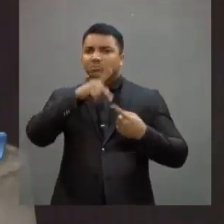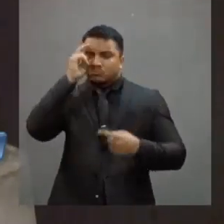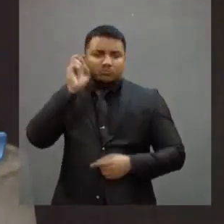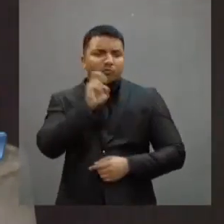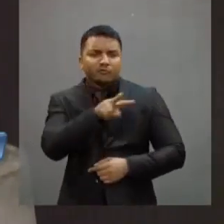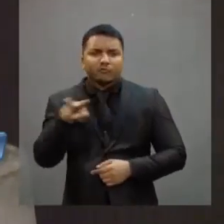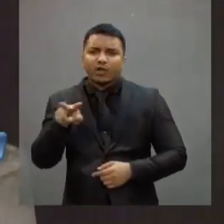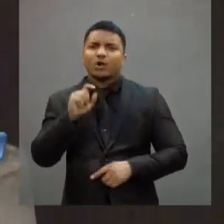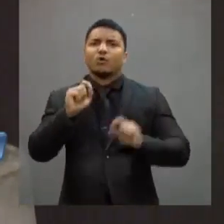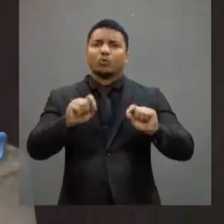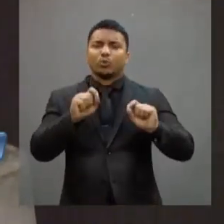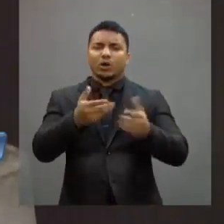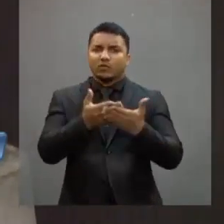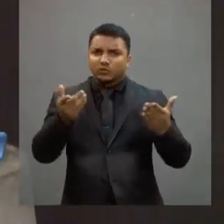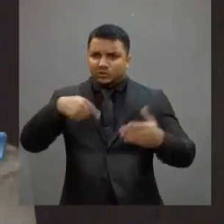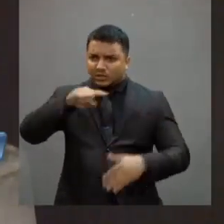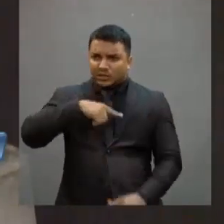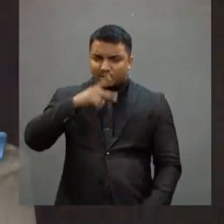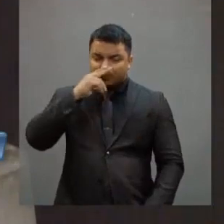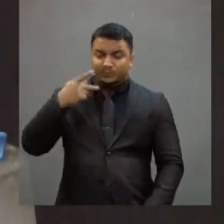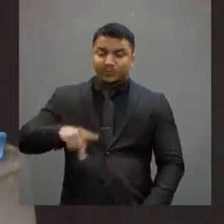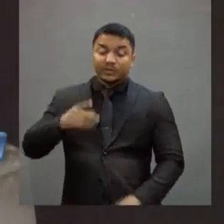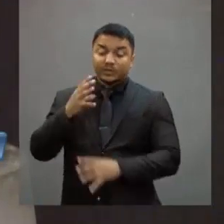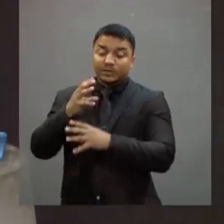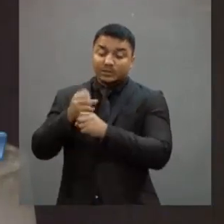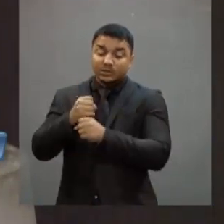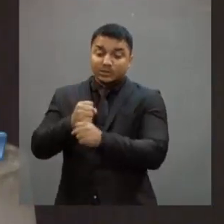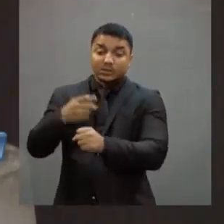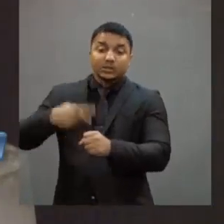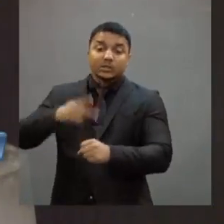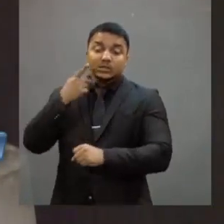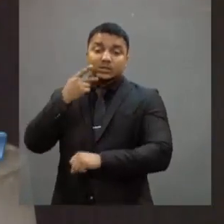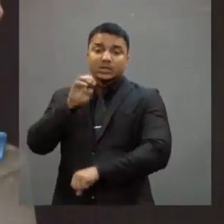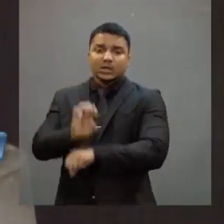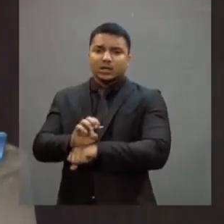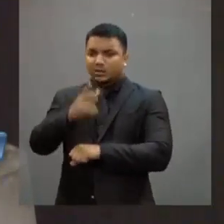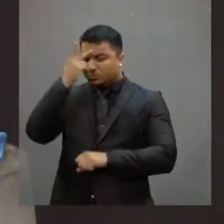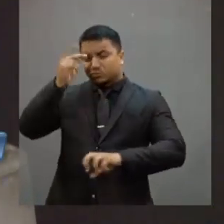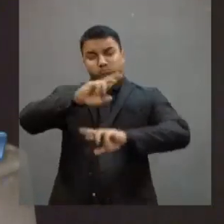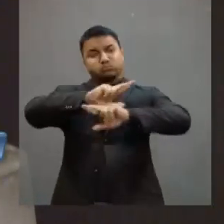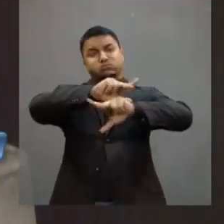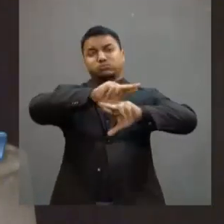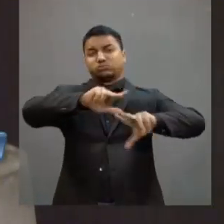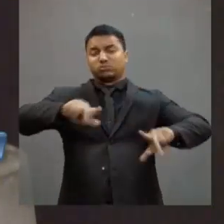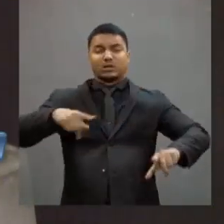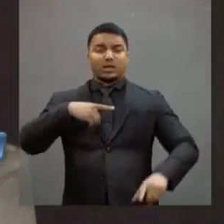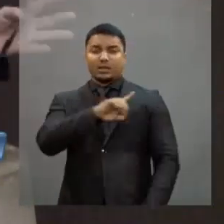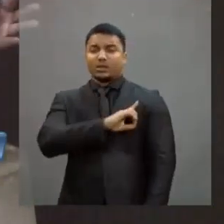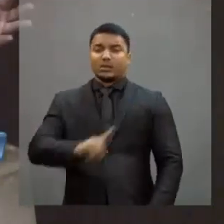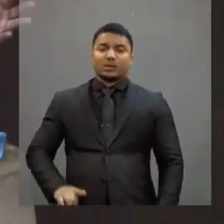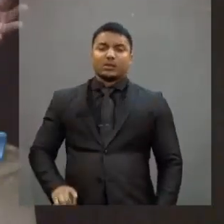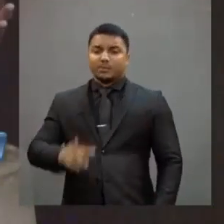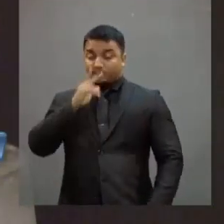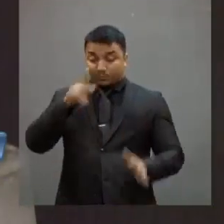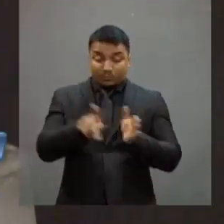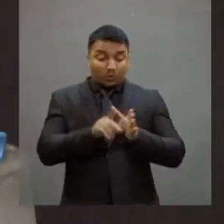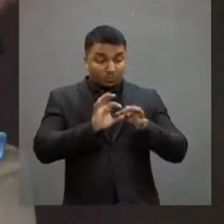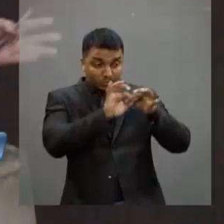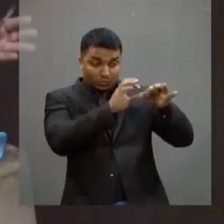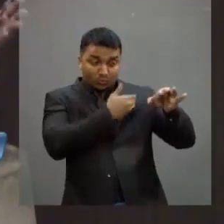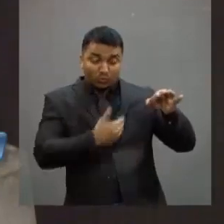que as contas do Ceará estavam aqui, vários deputados governistas